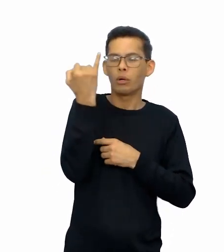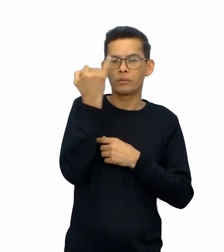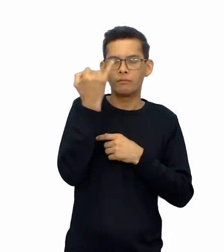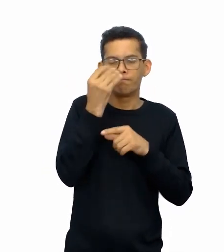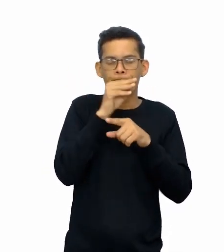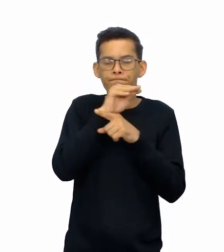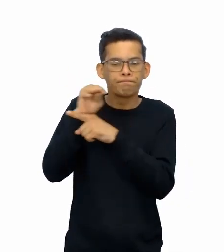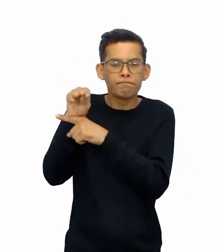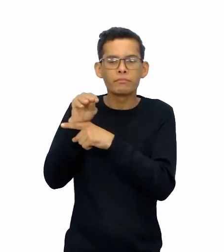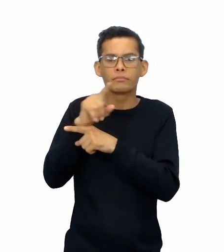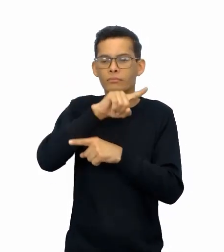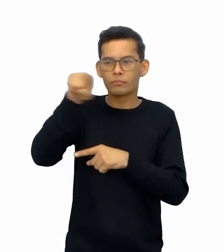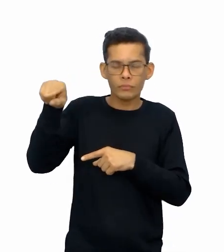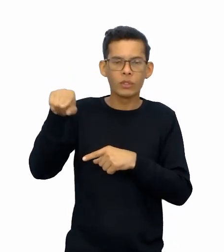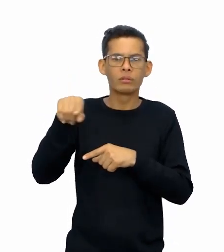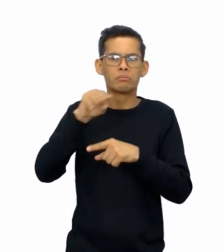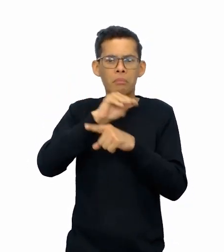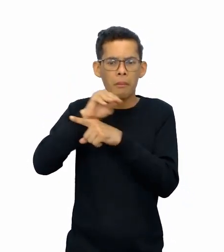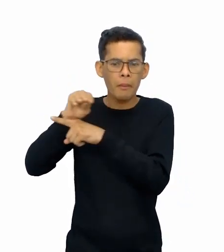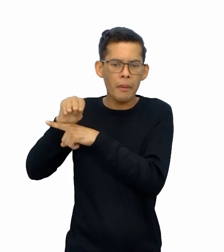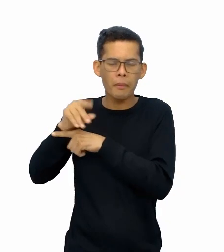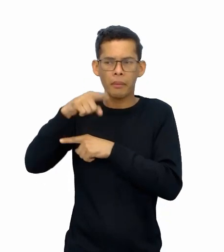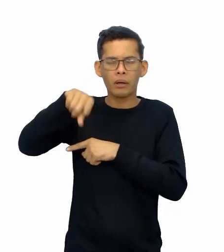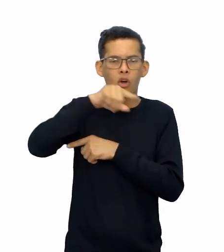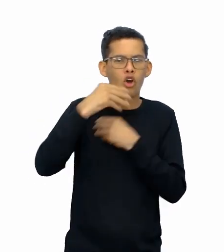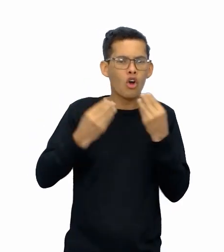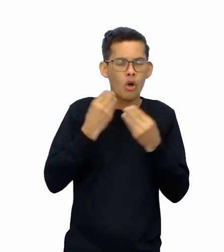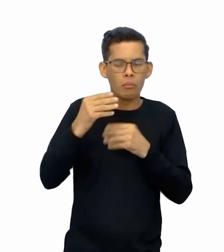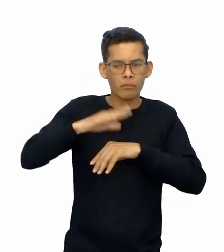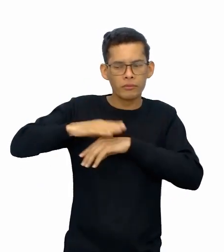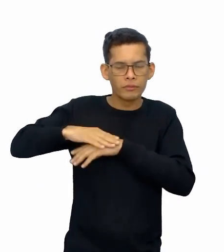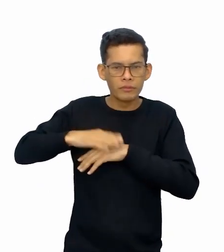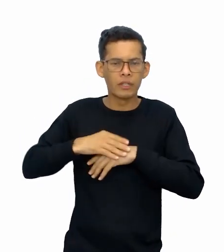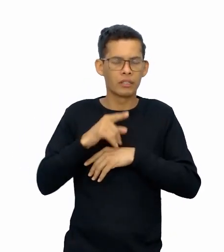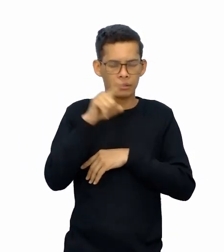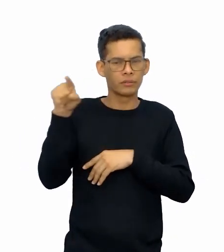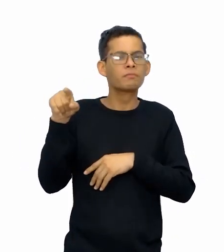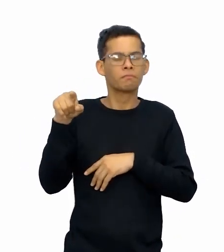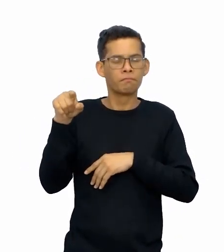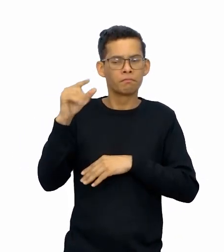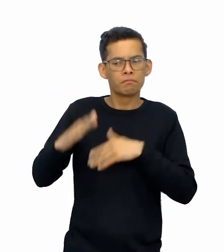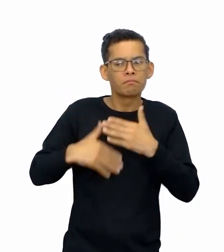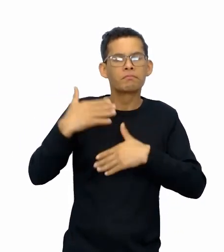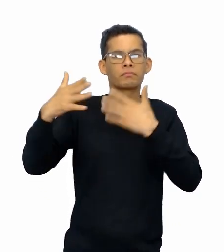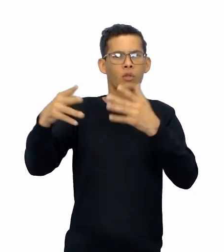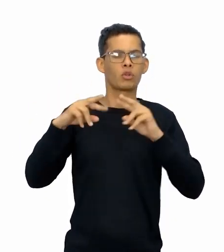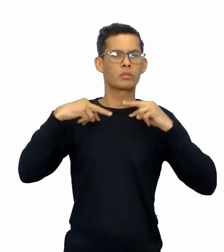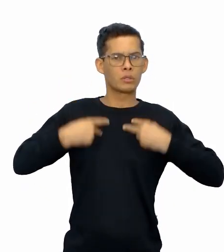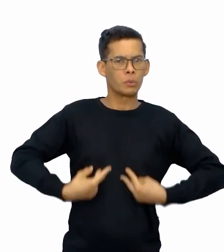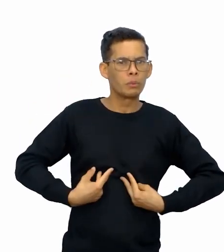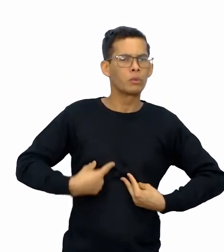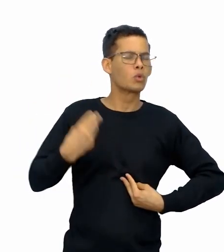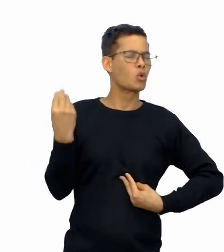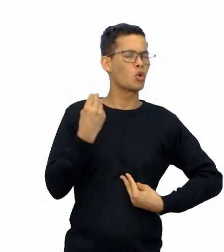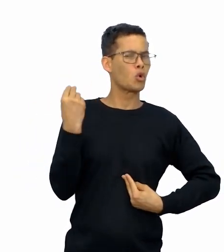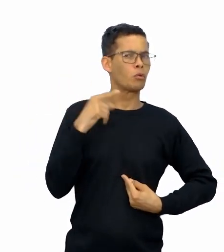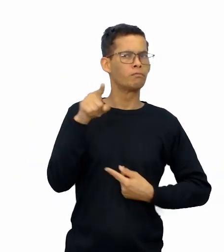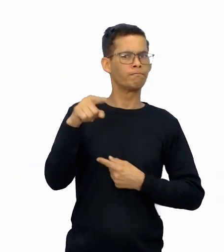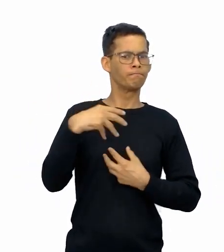estudantes a identificar e refletir, né, sobre as transformações do ambiente pelo ser humano, né, discutir as